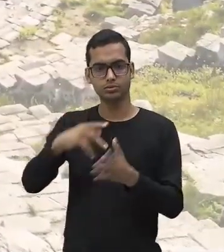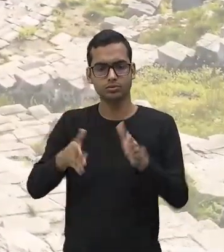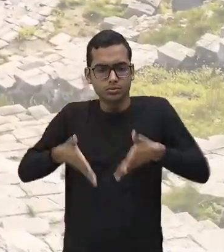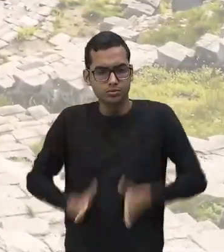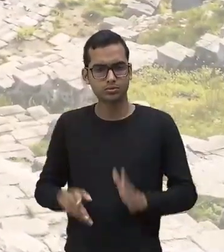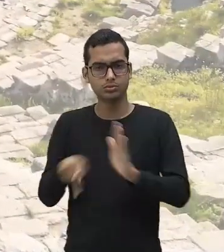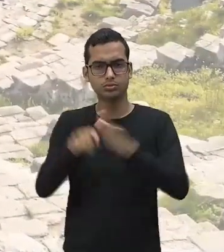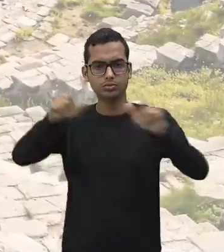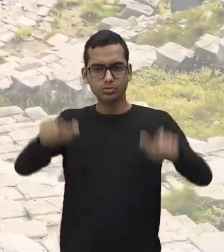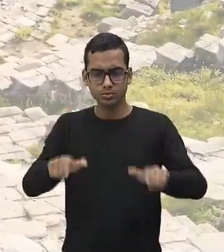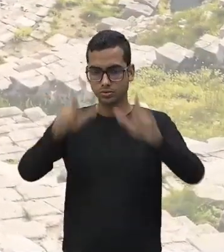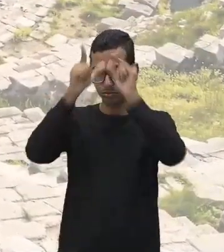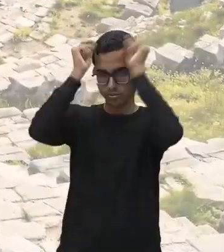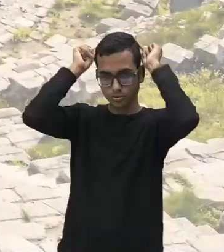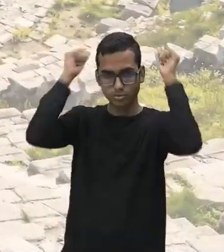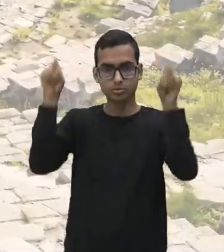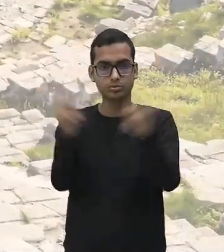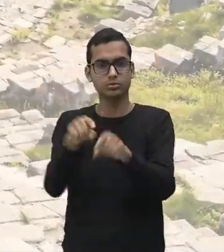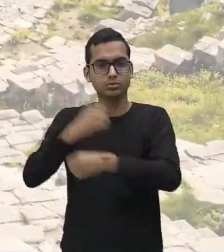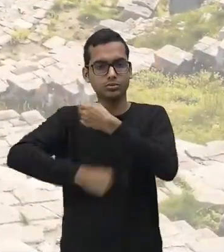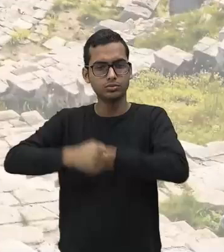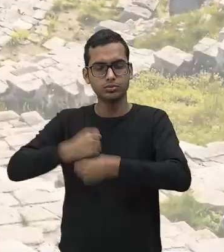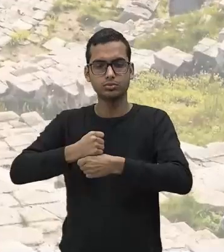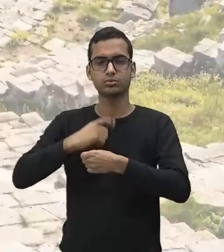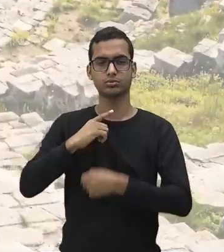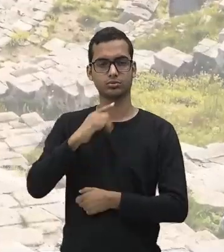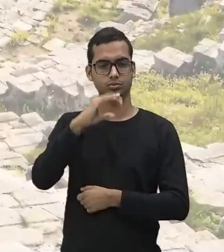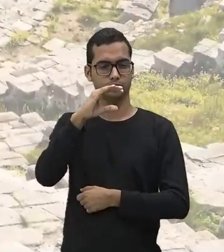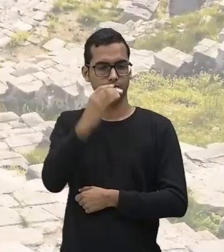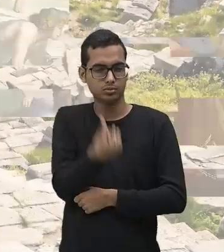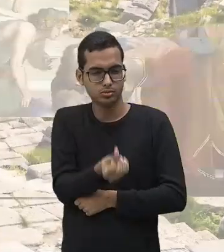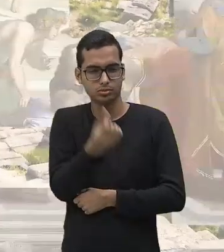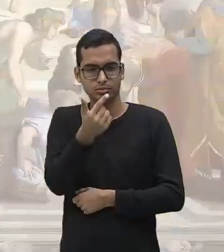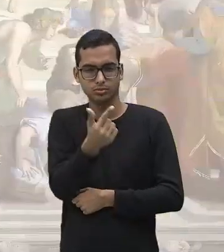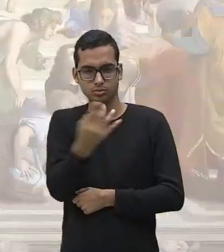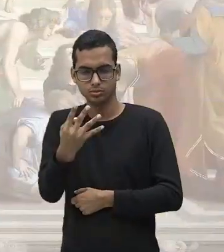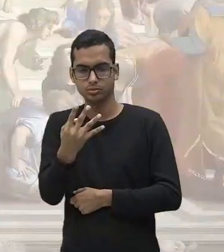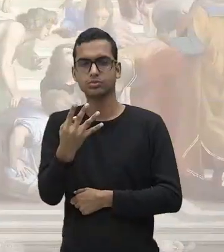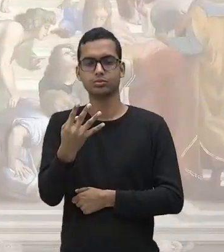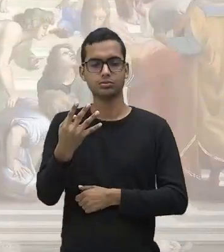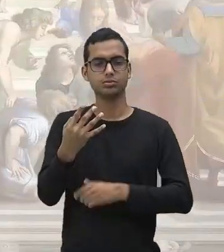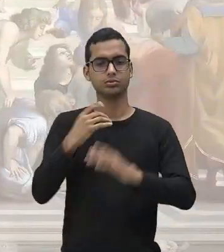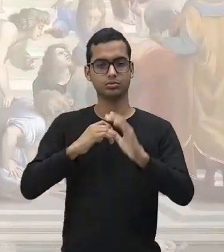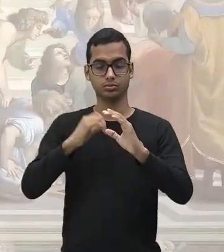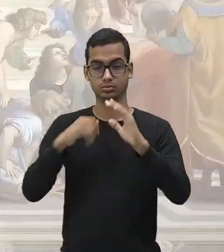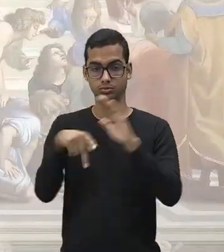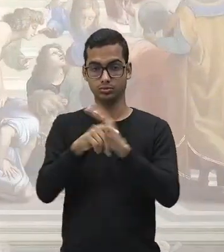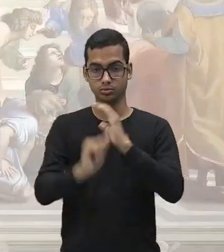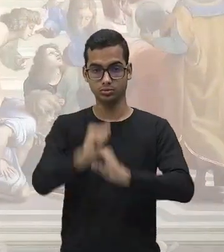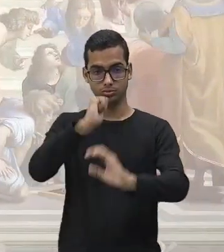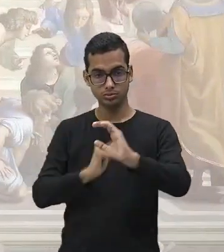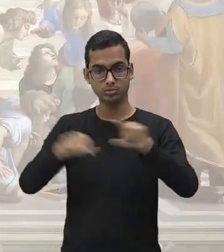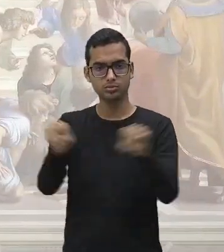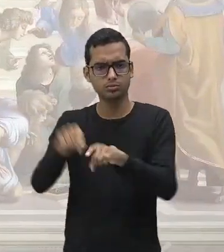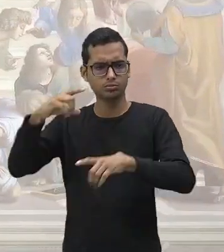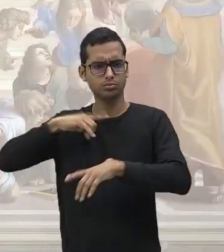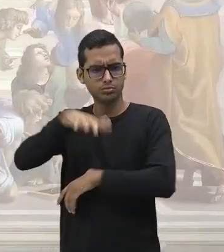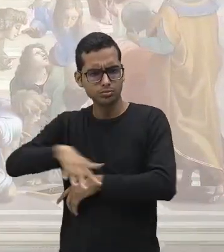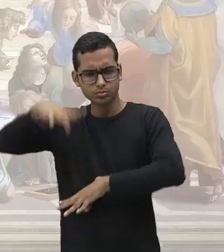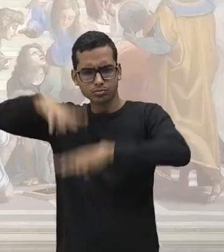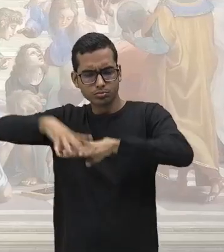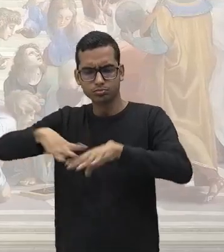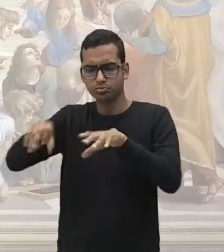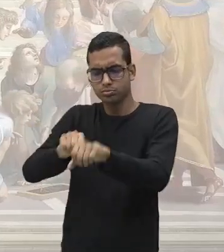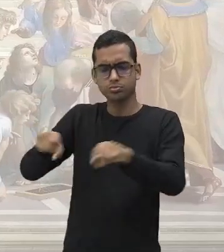por volta de 624 a.C., Tales de Mileto foi um filósofo, matemático, astrônomo